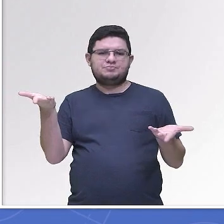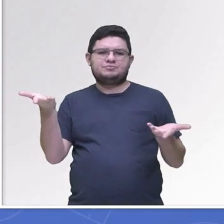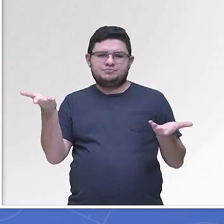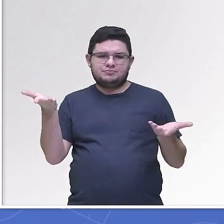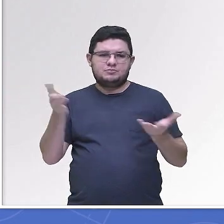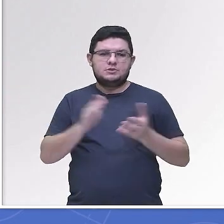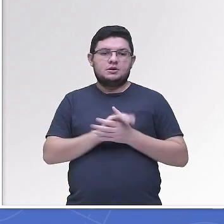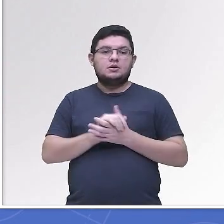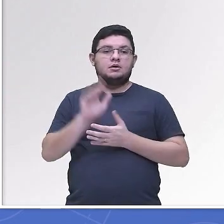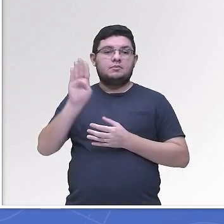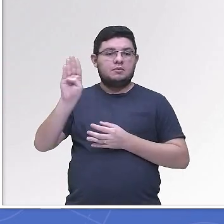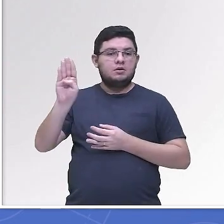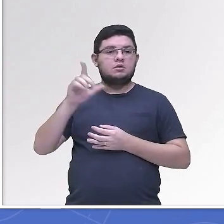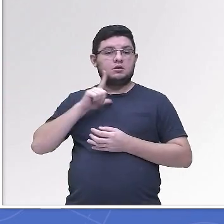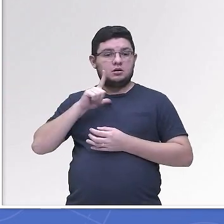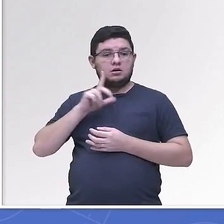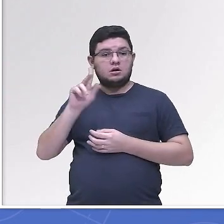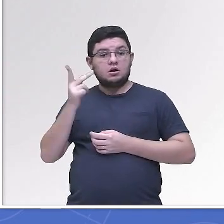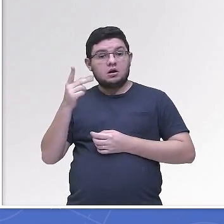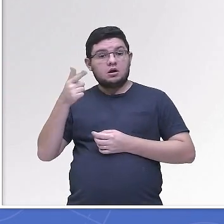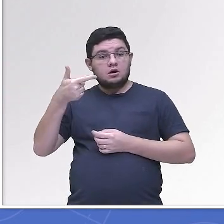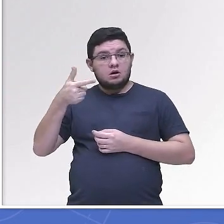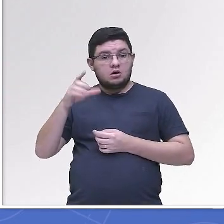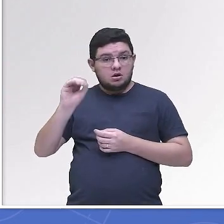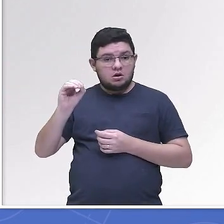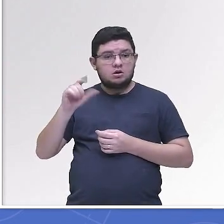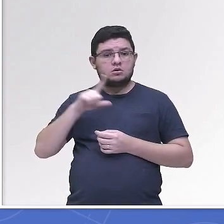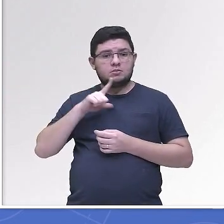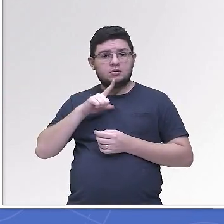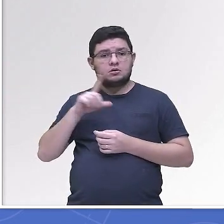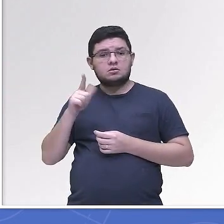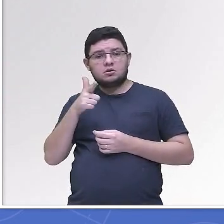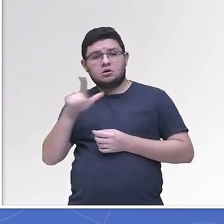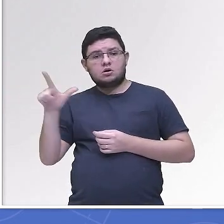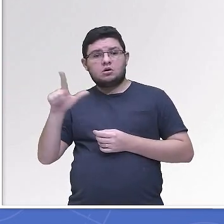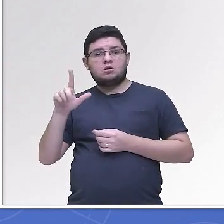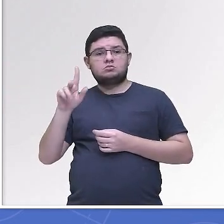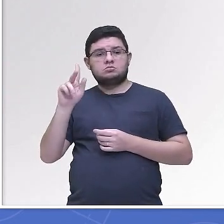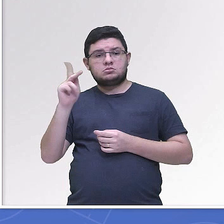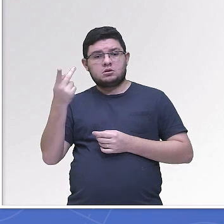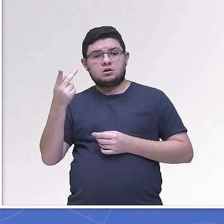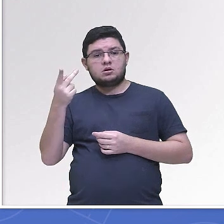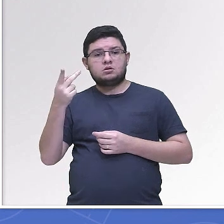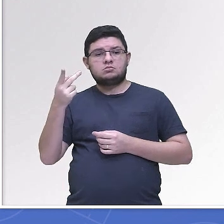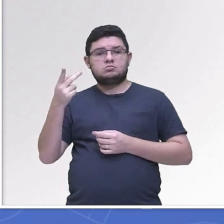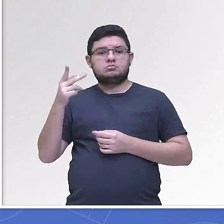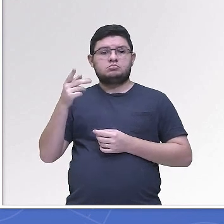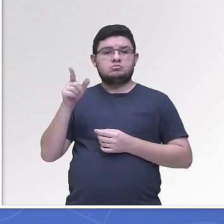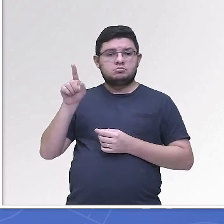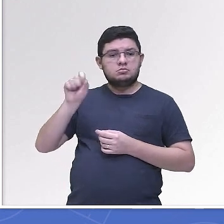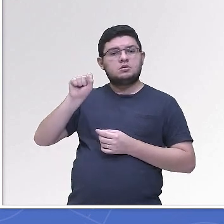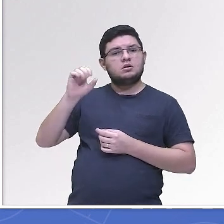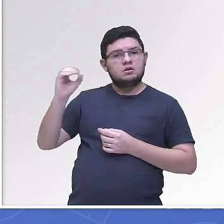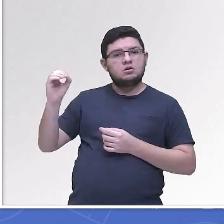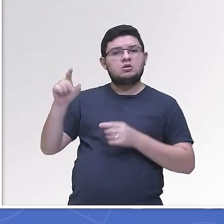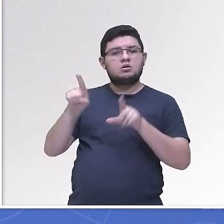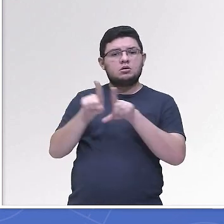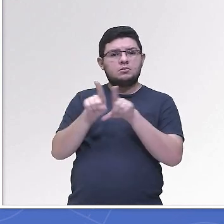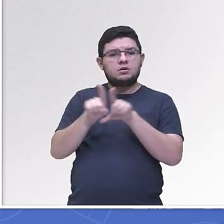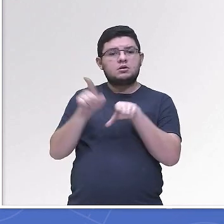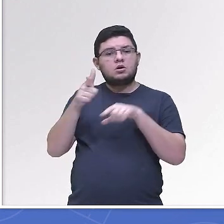H2SO4, NaOHCO3. Opa! Aqui nós temos somente substância composta, que é o